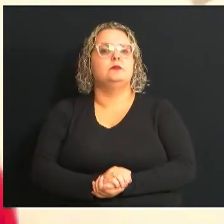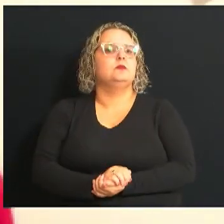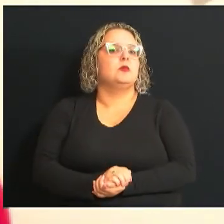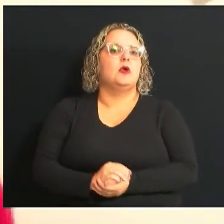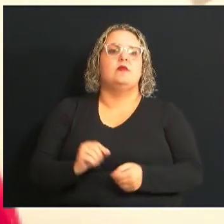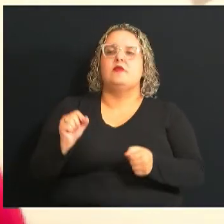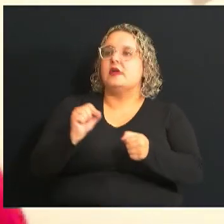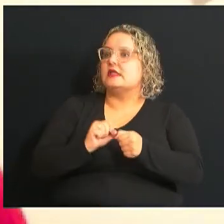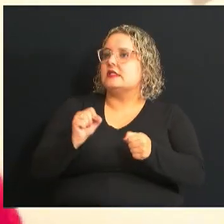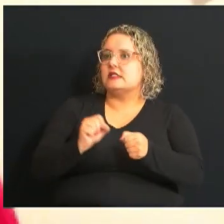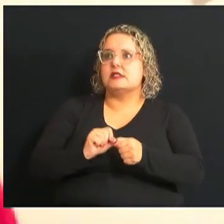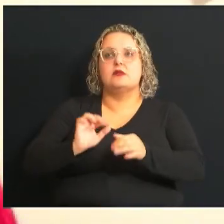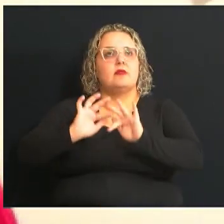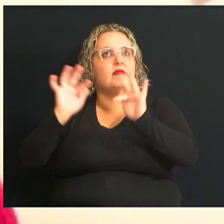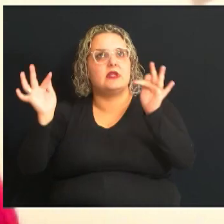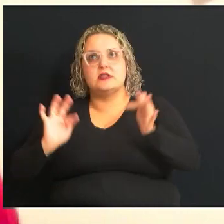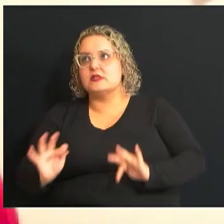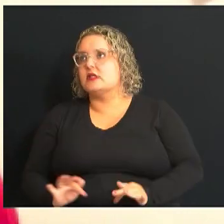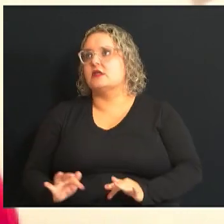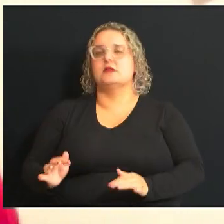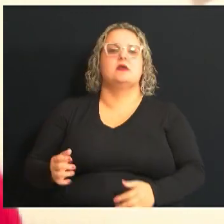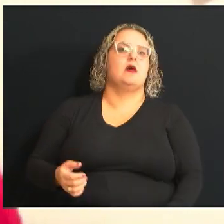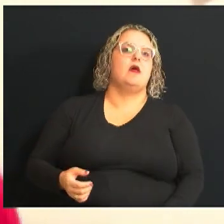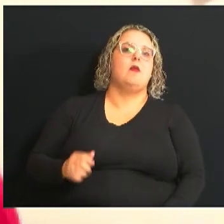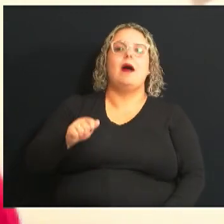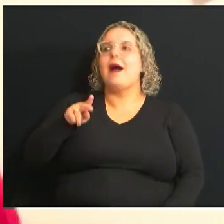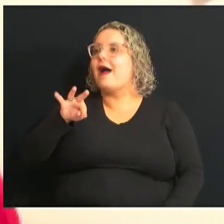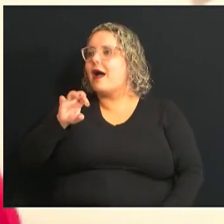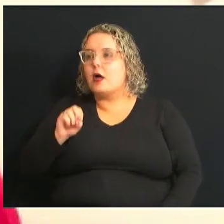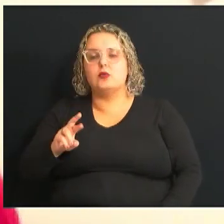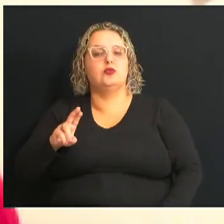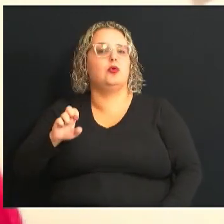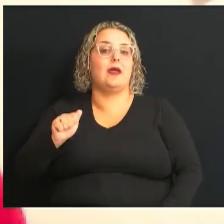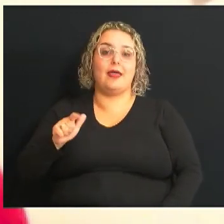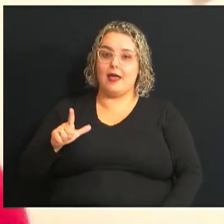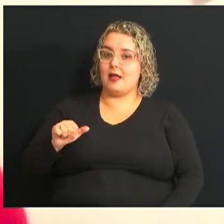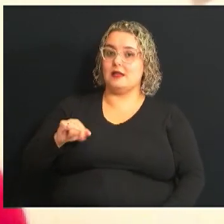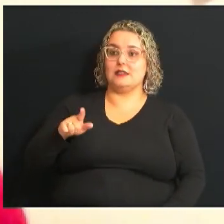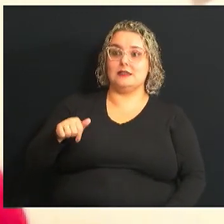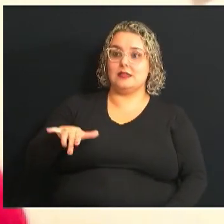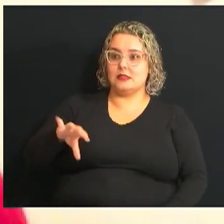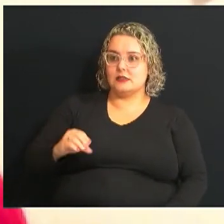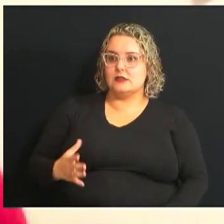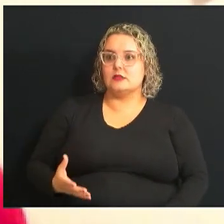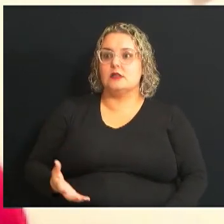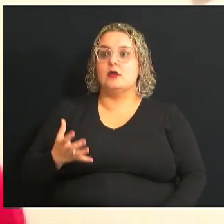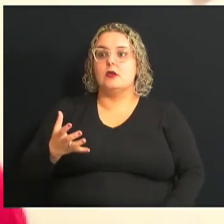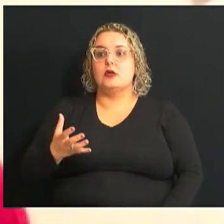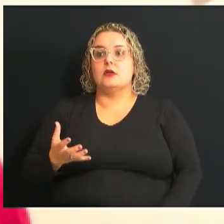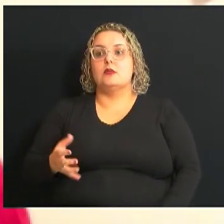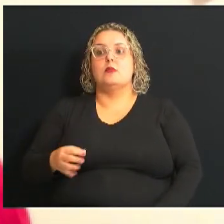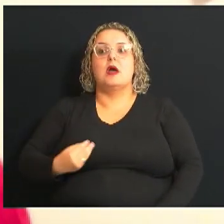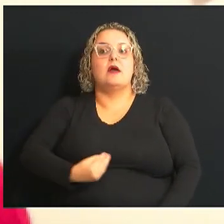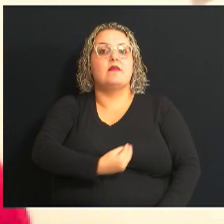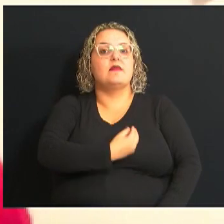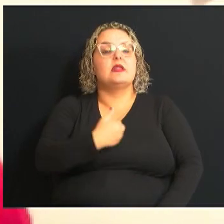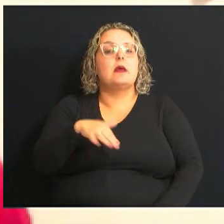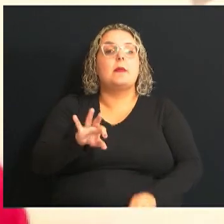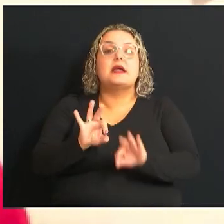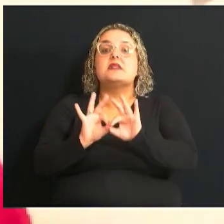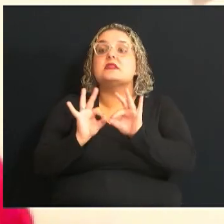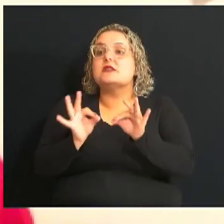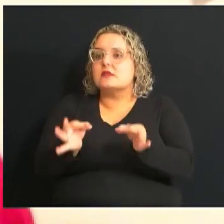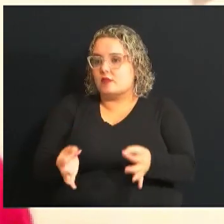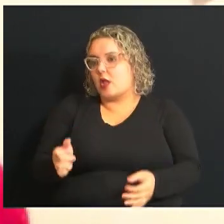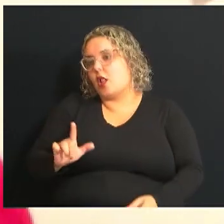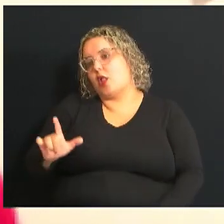sobre felicidade, enfim, sobre tudo isso. Eu queria, na verdade, uma vida mais simples, assim. Claro que